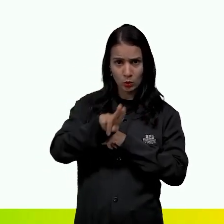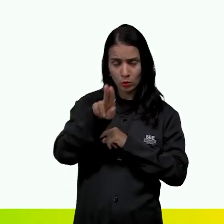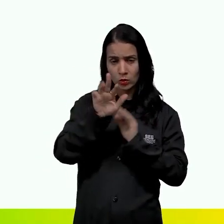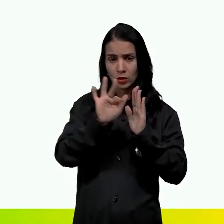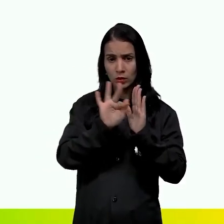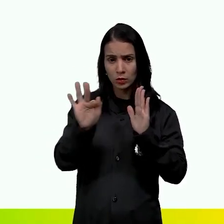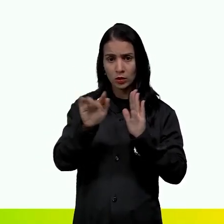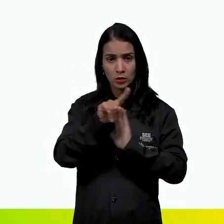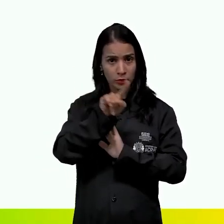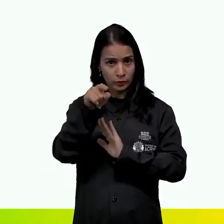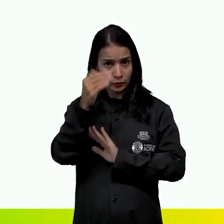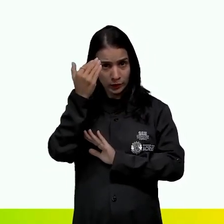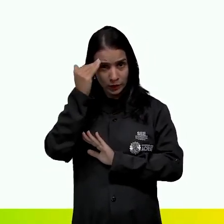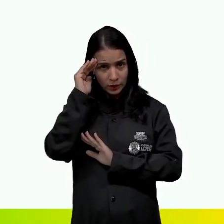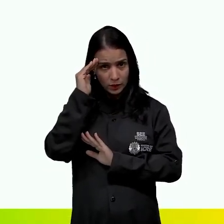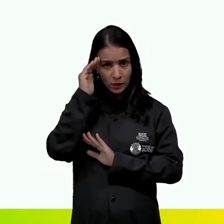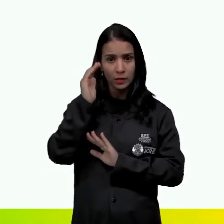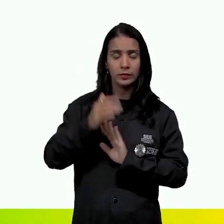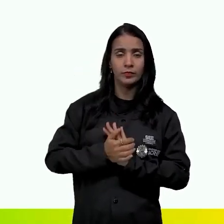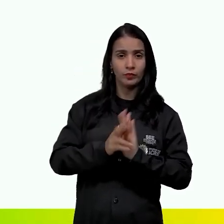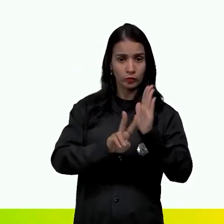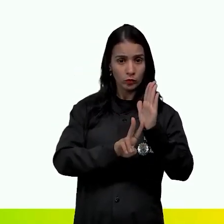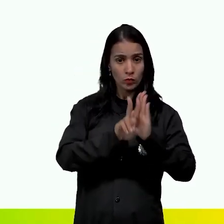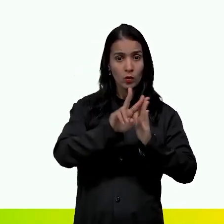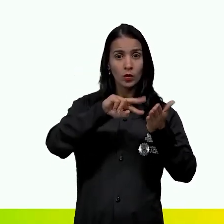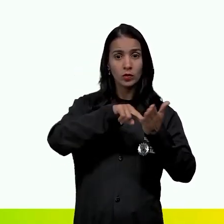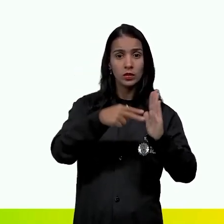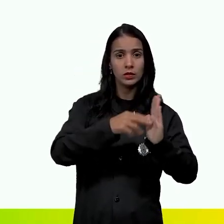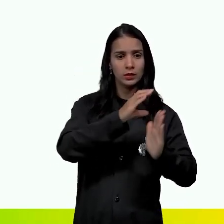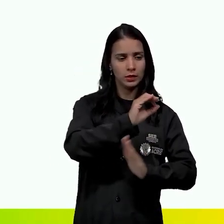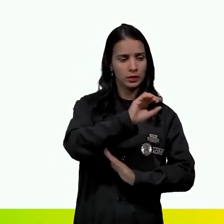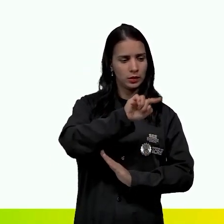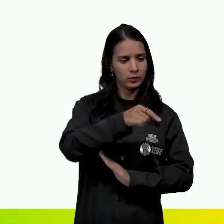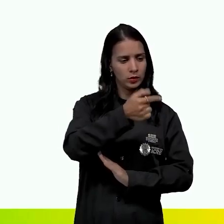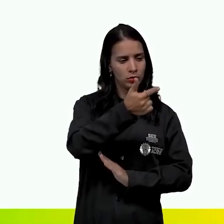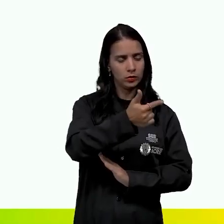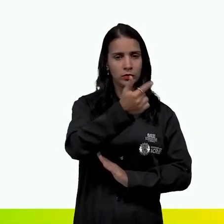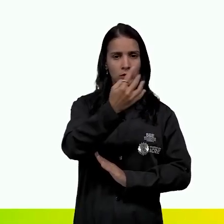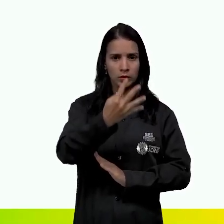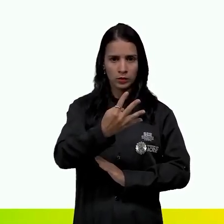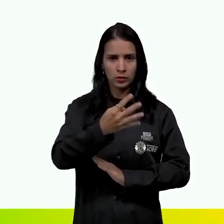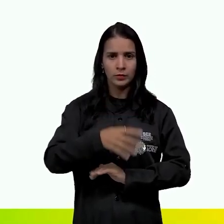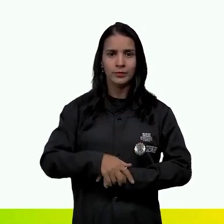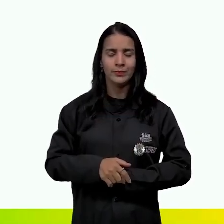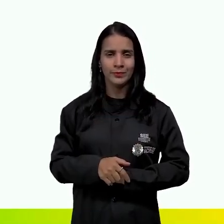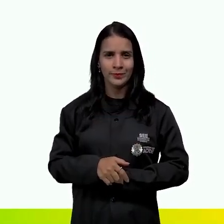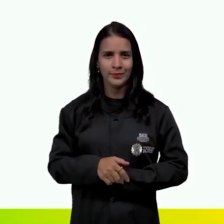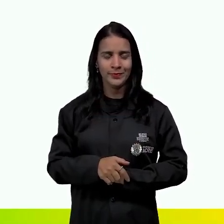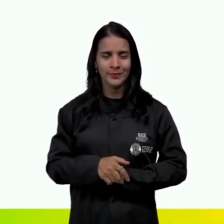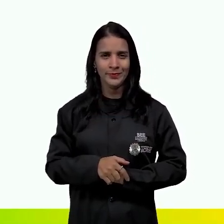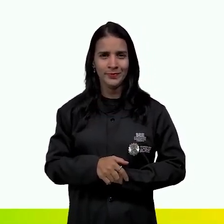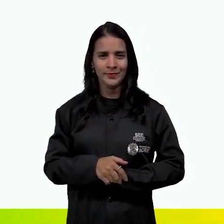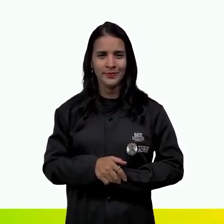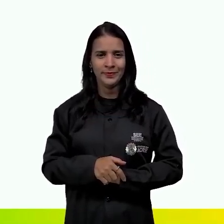é 0,24. Faça a igualdade entre essas duas